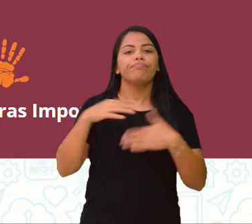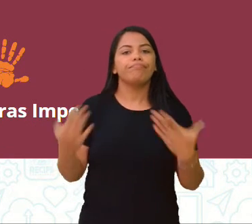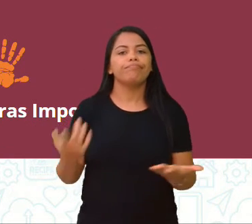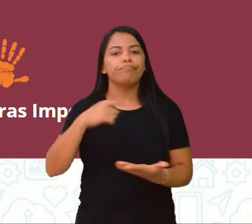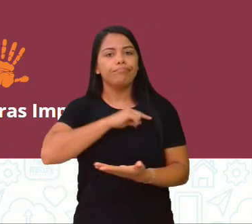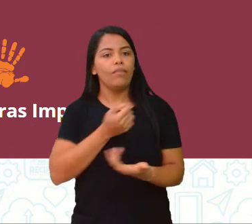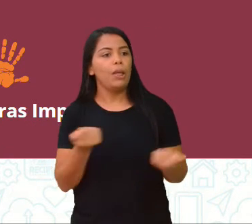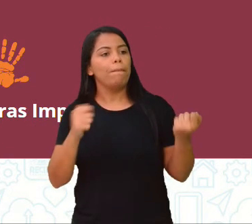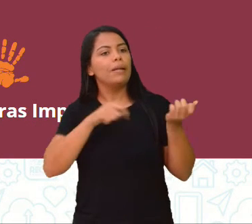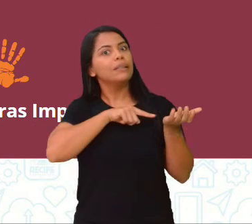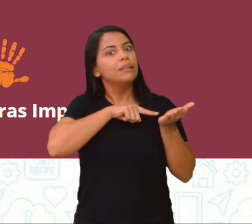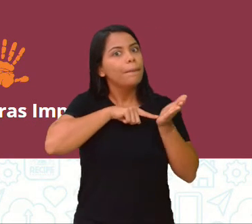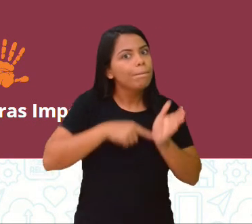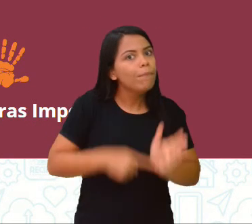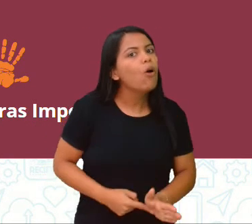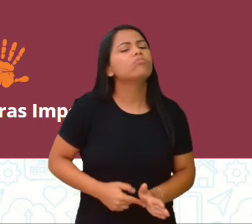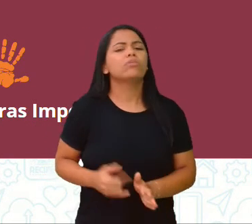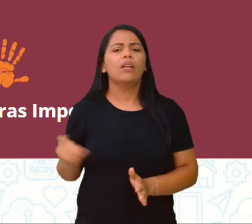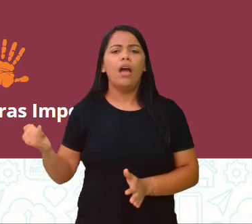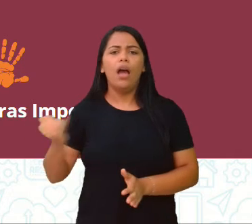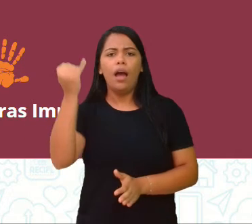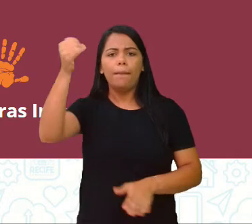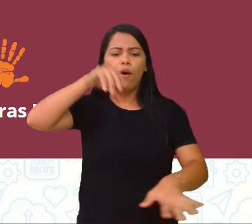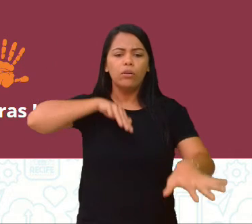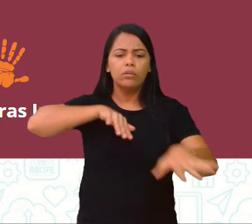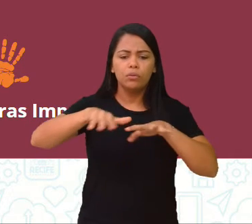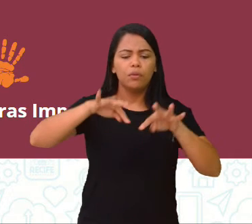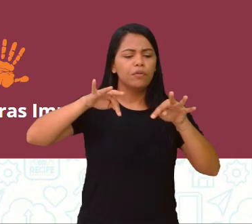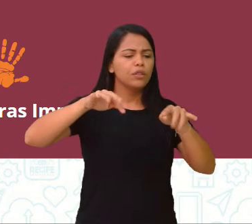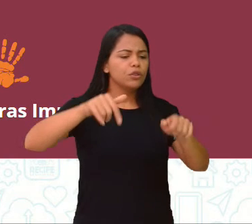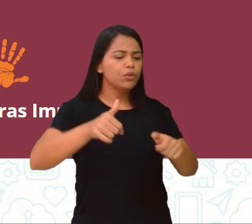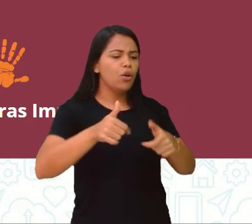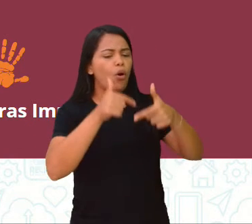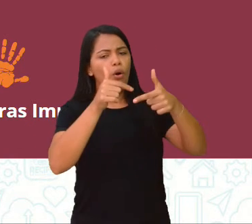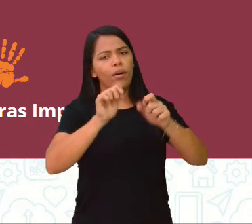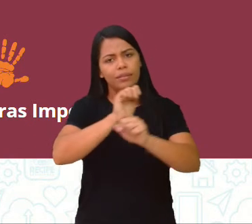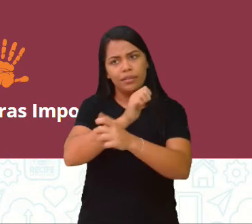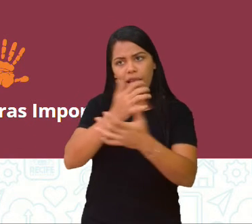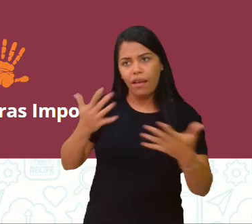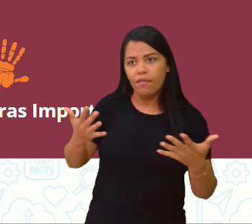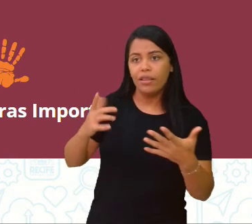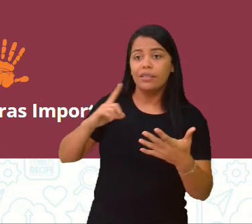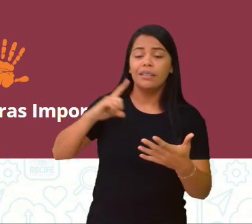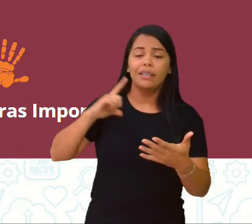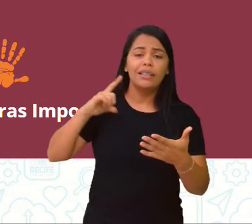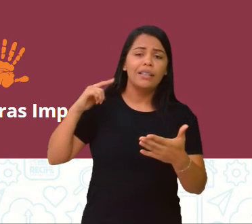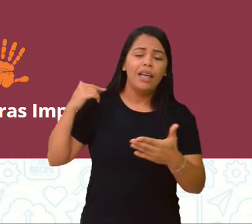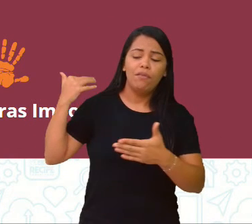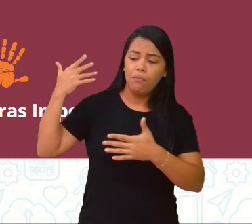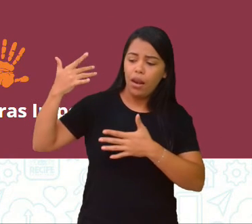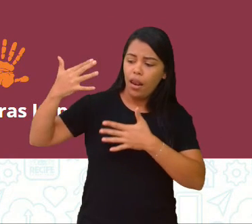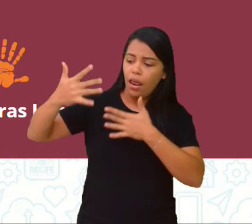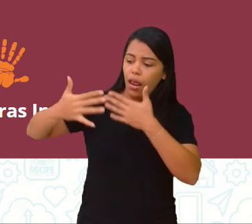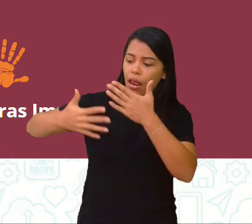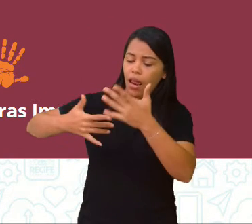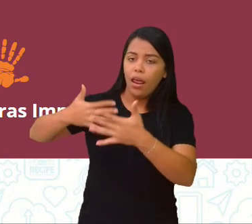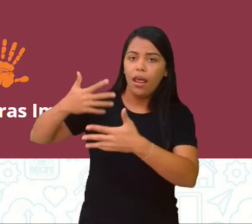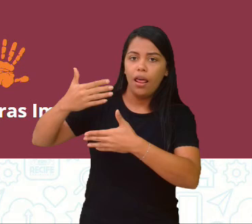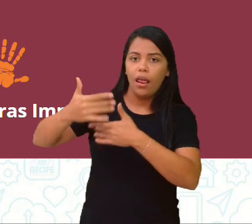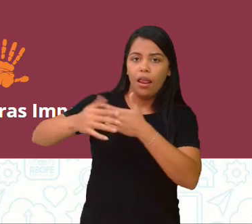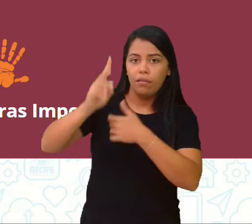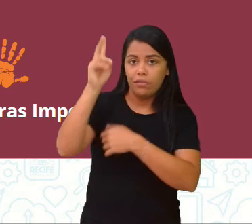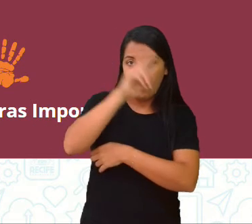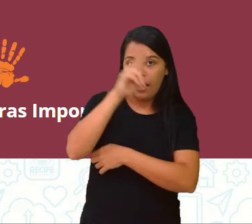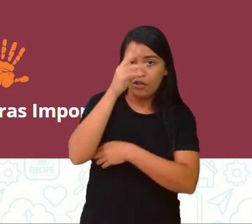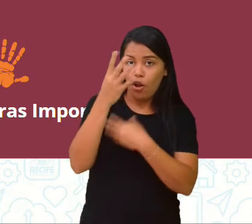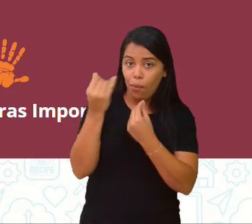trazer a importância, né, desses movimentos todos, esses eventos aí que ocorreram ao longo da história, né?